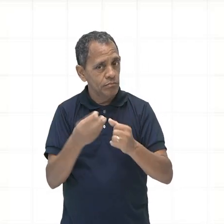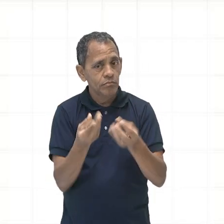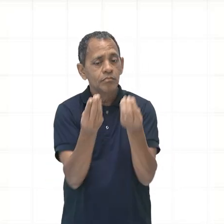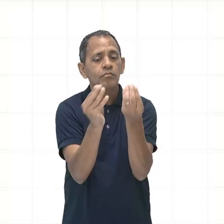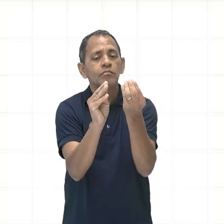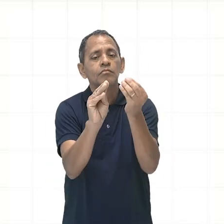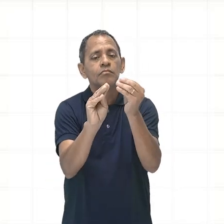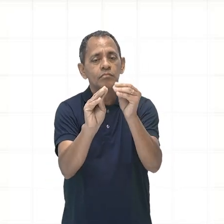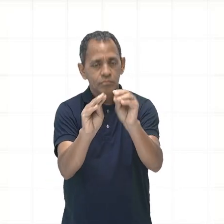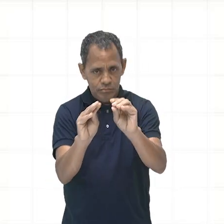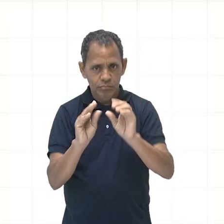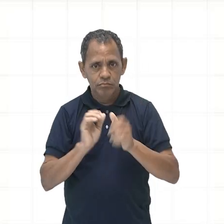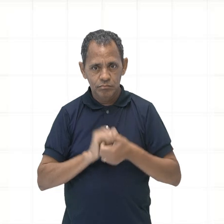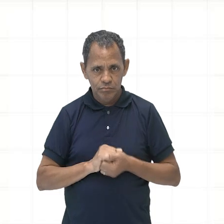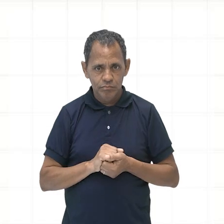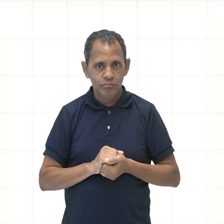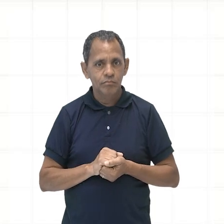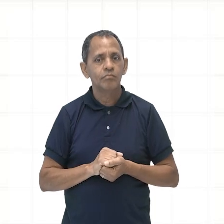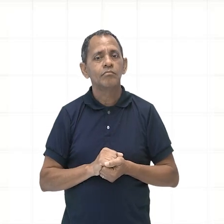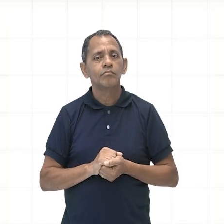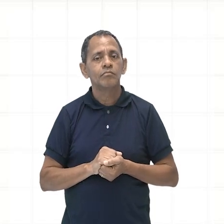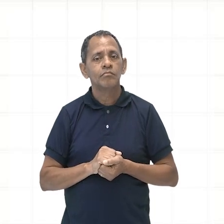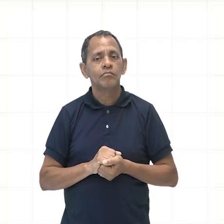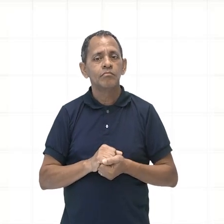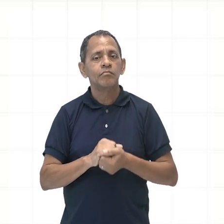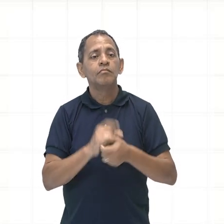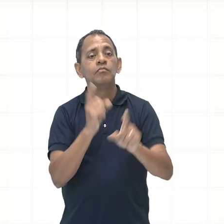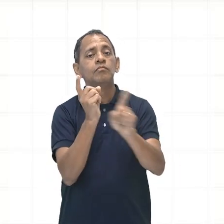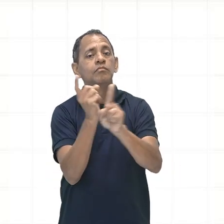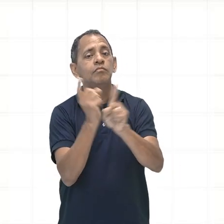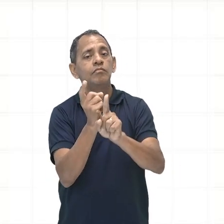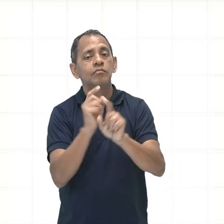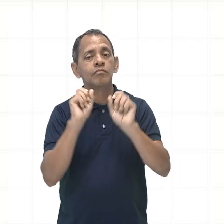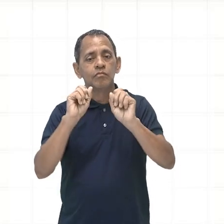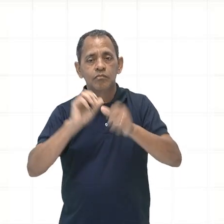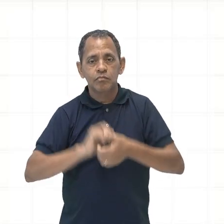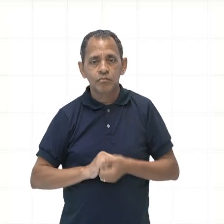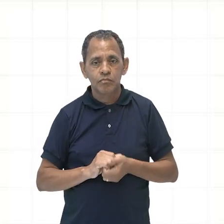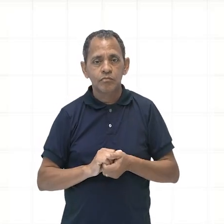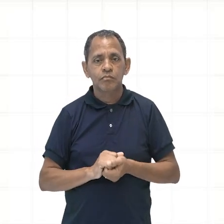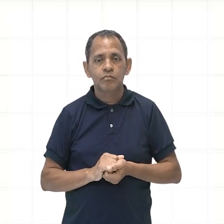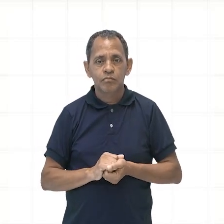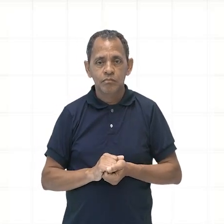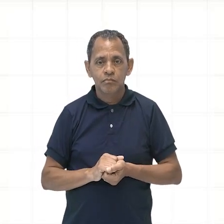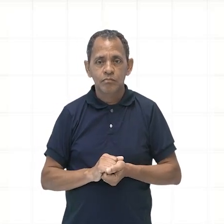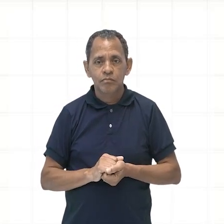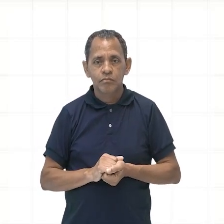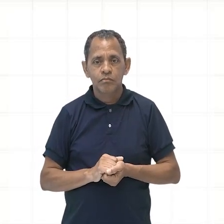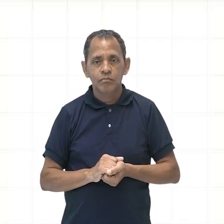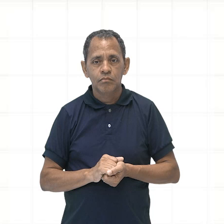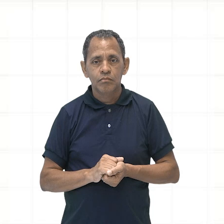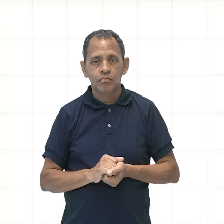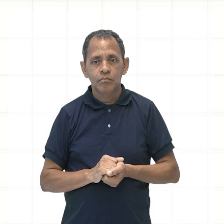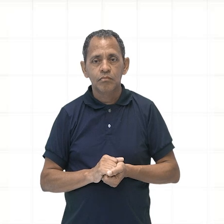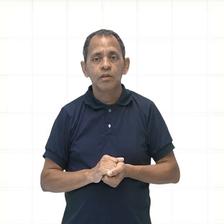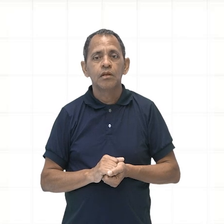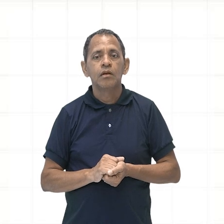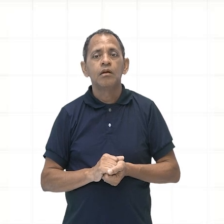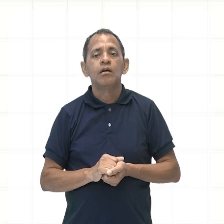poder identificar que é volume. Se você colocar um quadrado aqui, não é volume, quadrado é área.